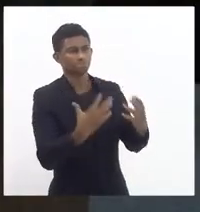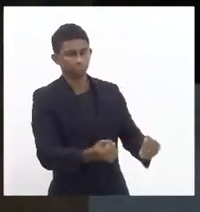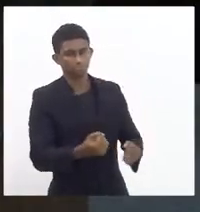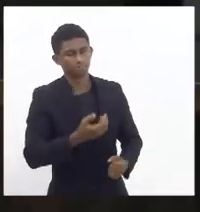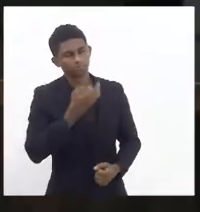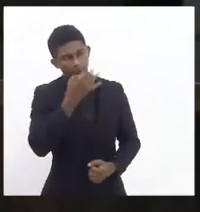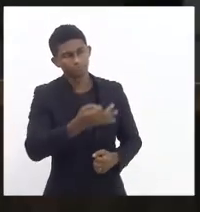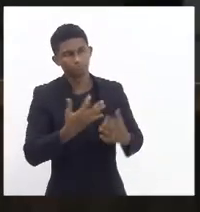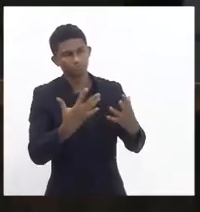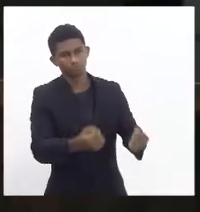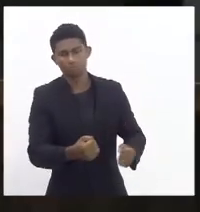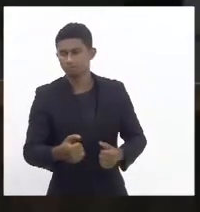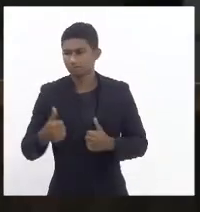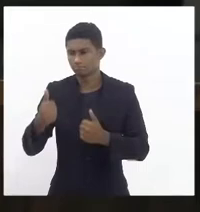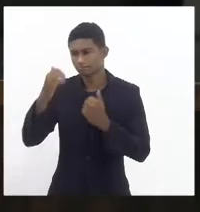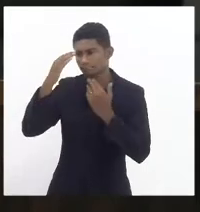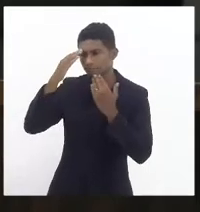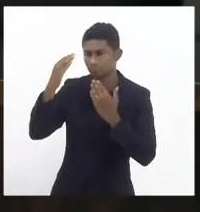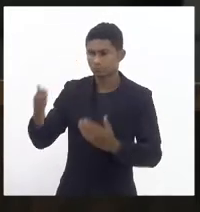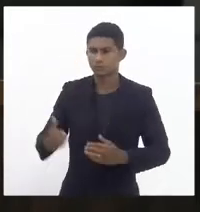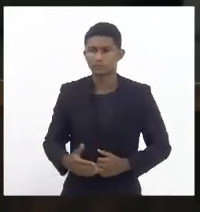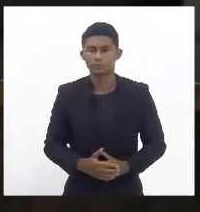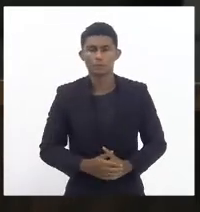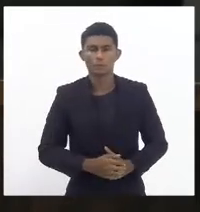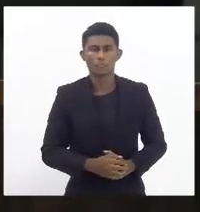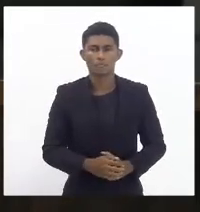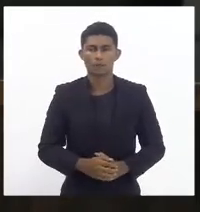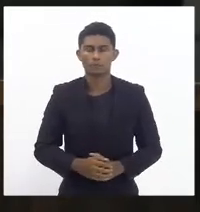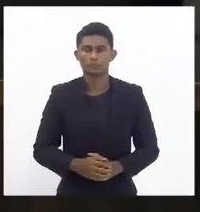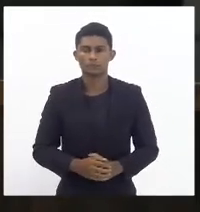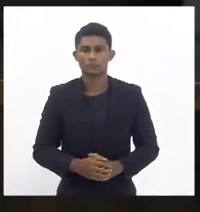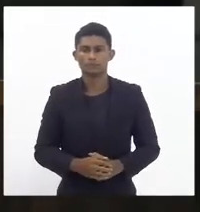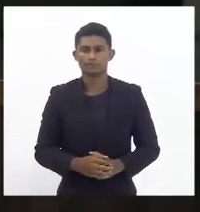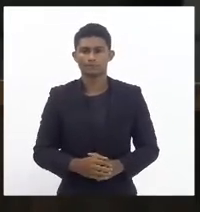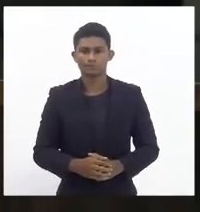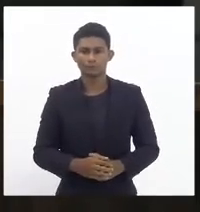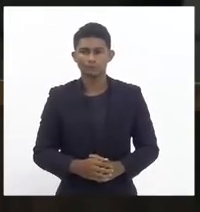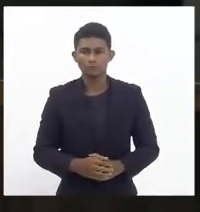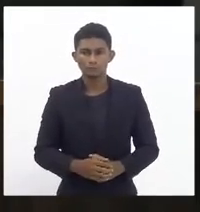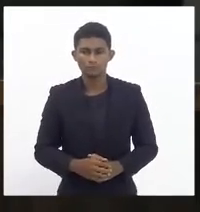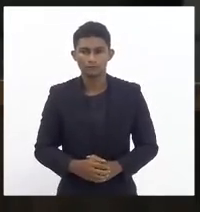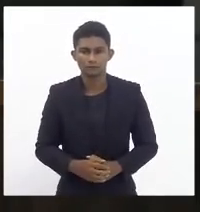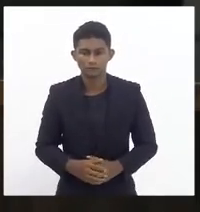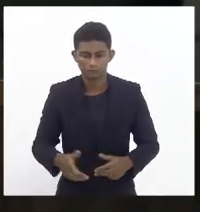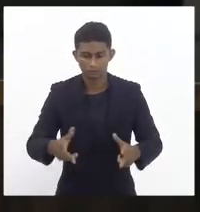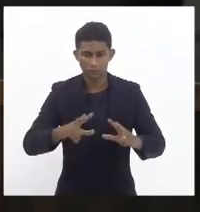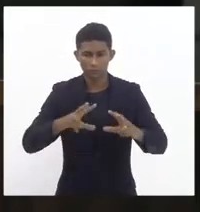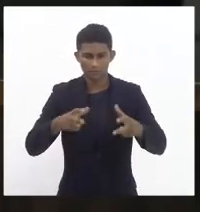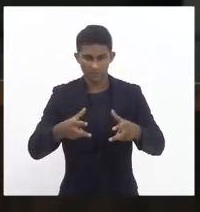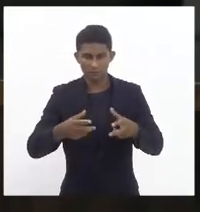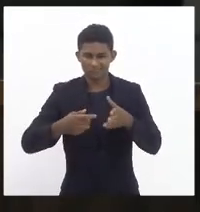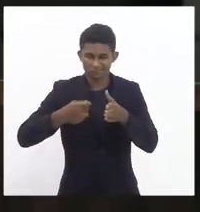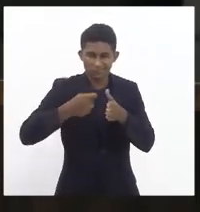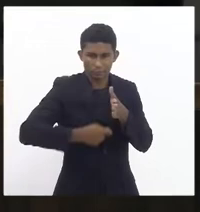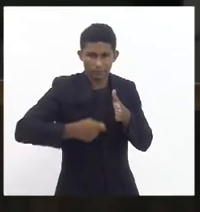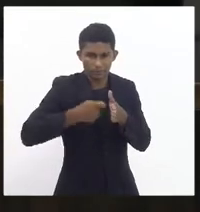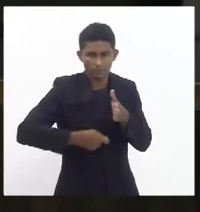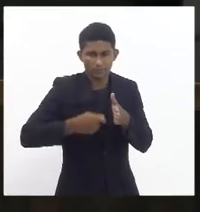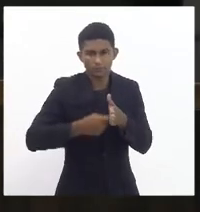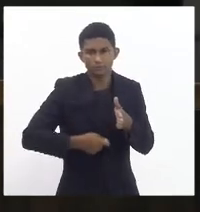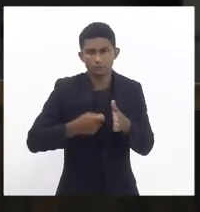dentes ligado meu irmão e pela comissão de tributação